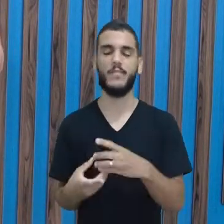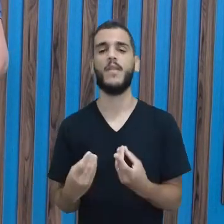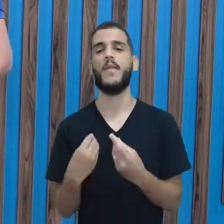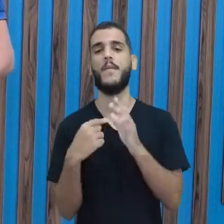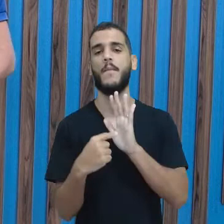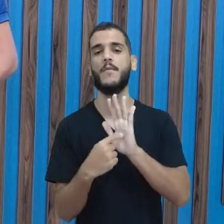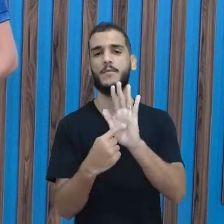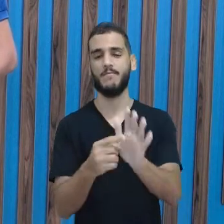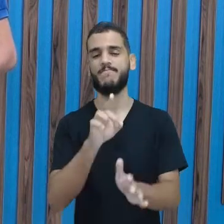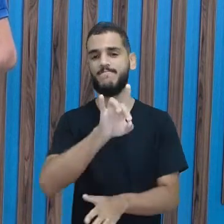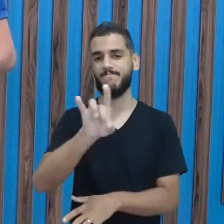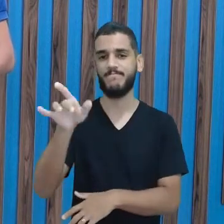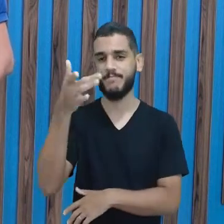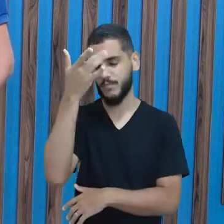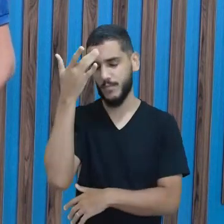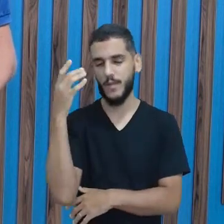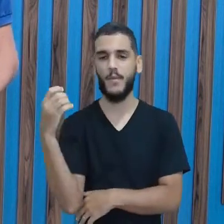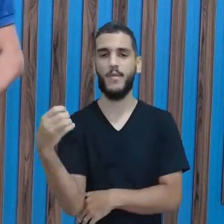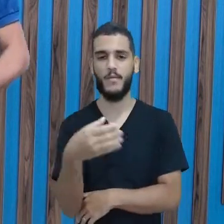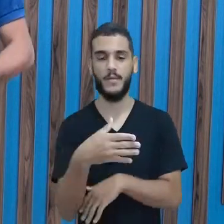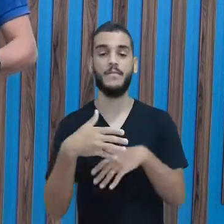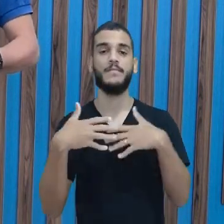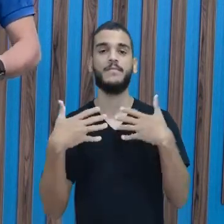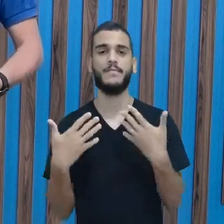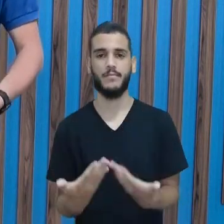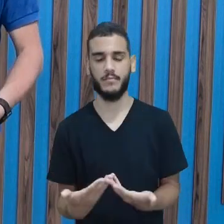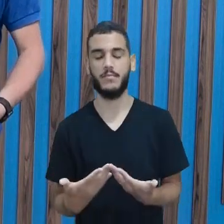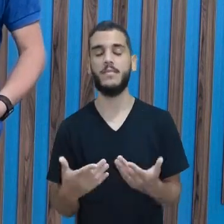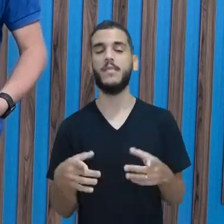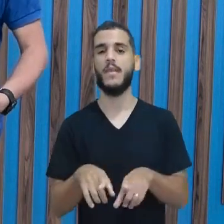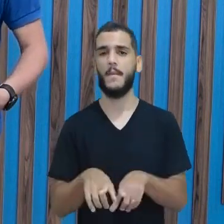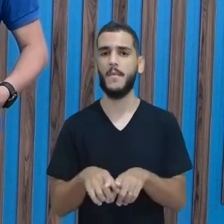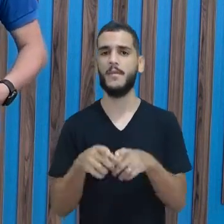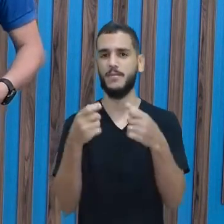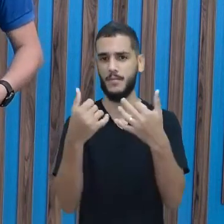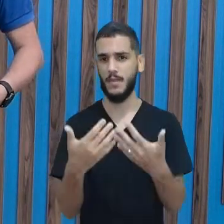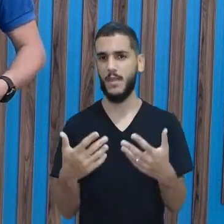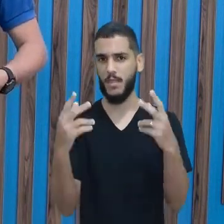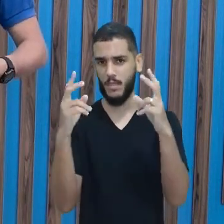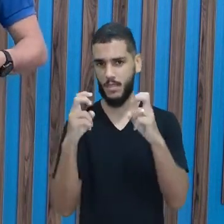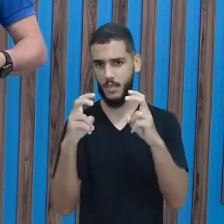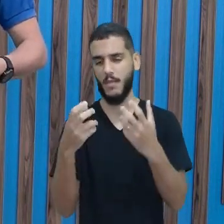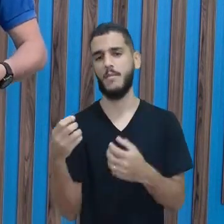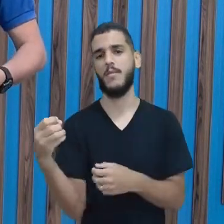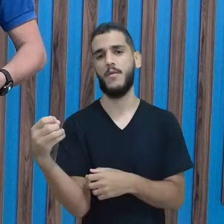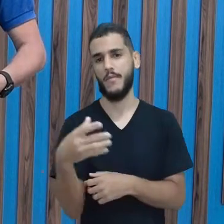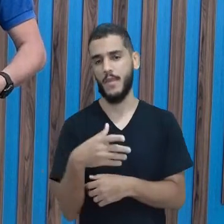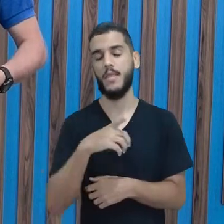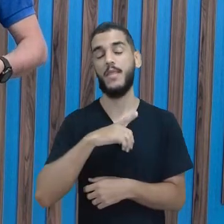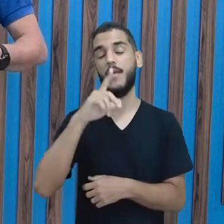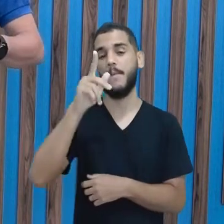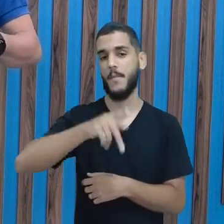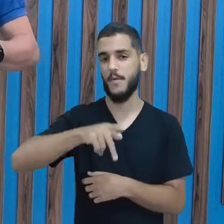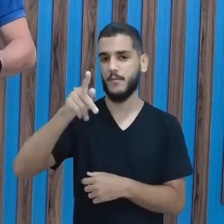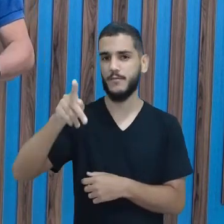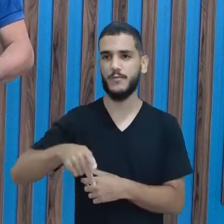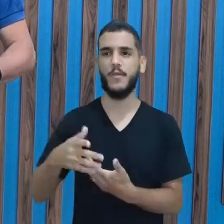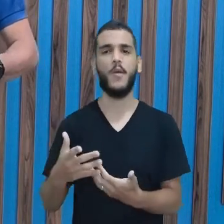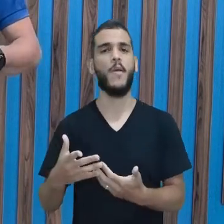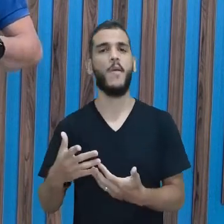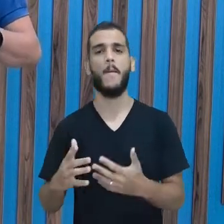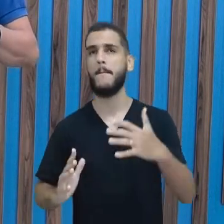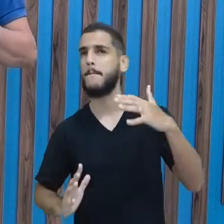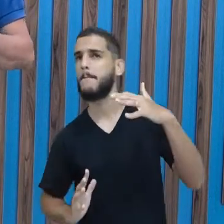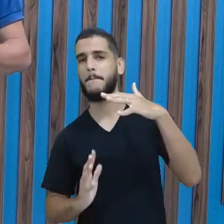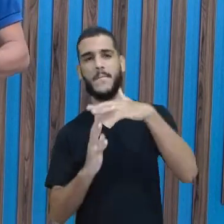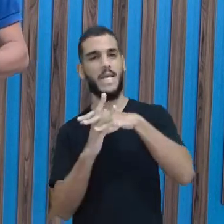gente a cada dia novidades. E falando em novidades, eu trago também um professor muito massa, um